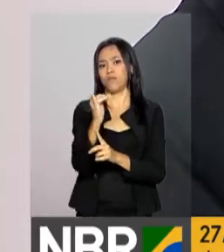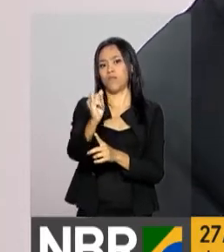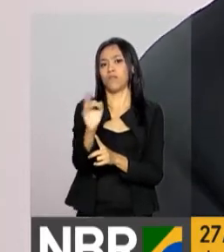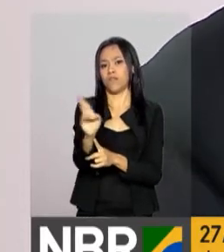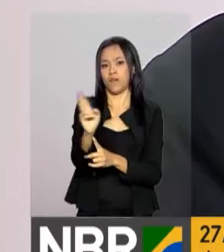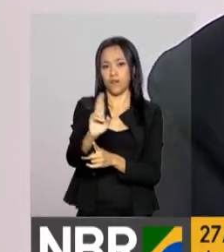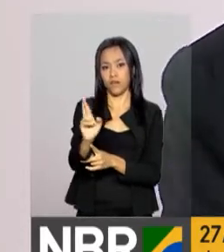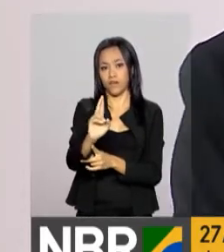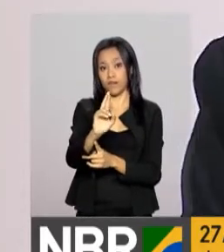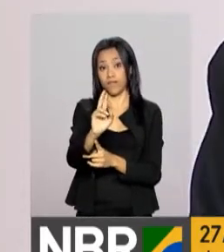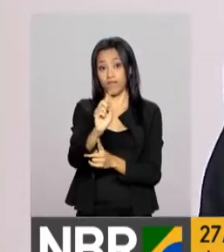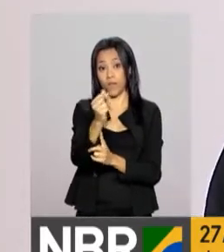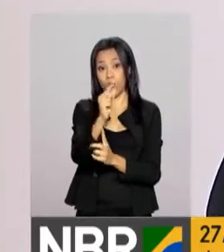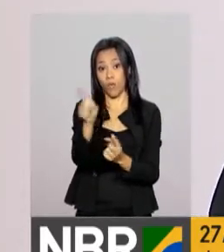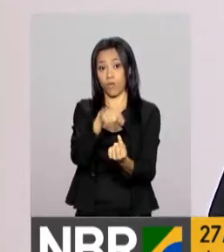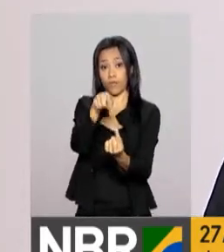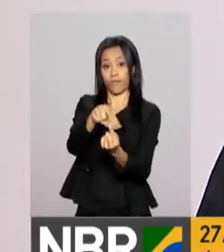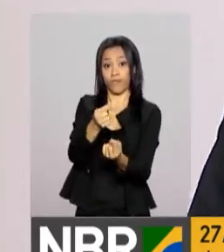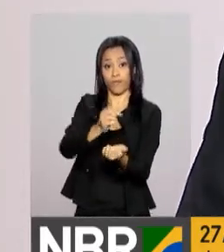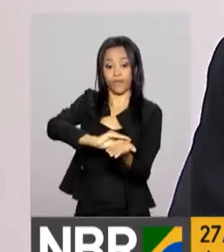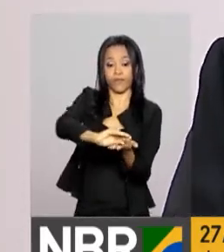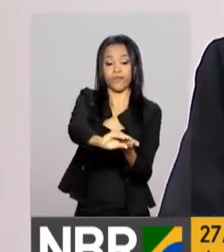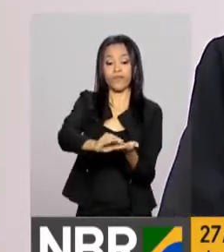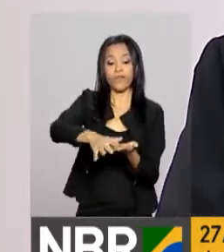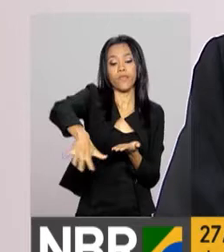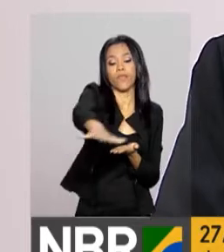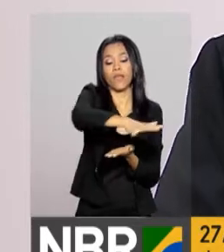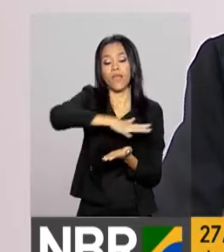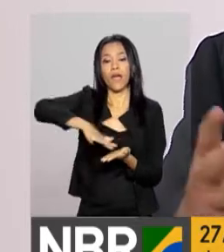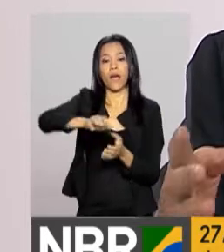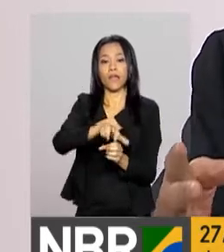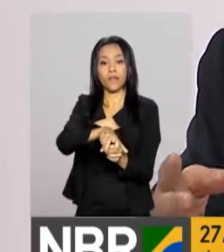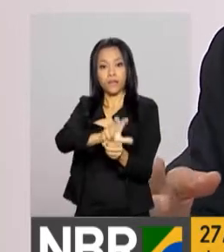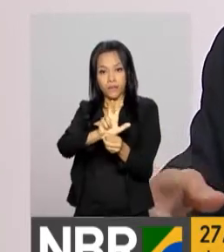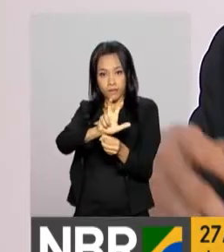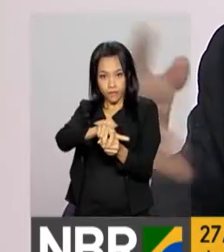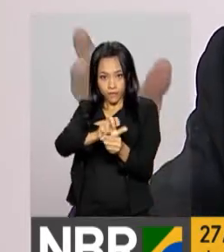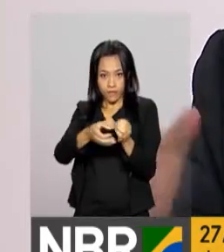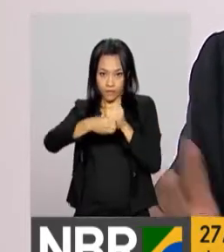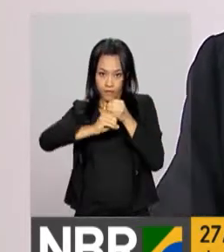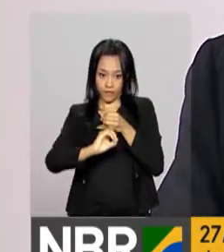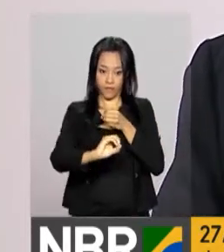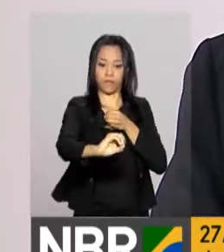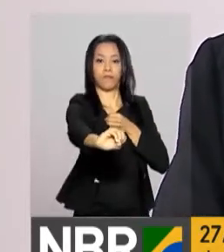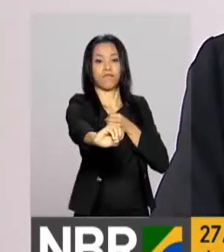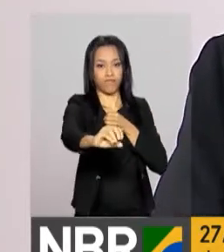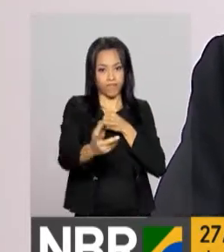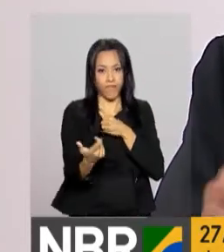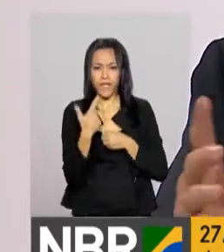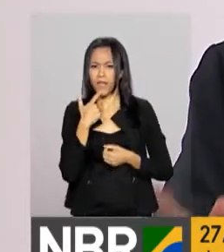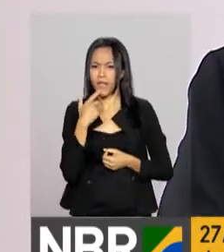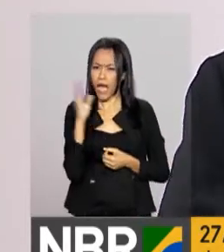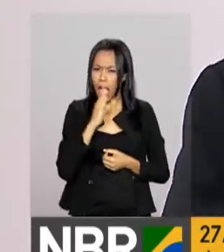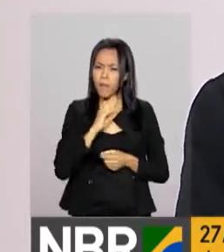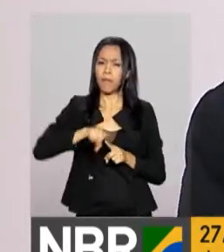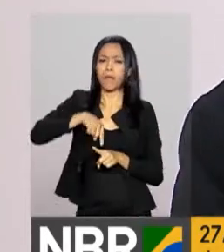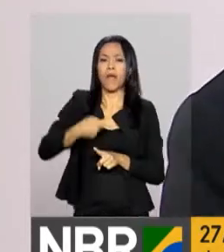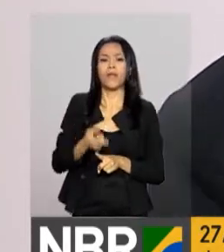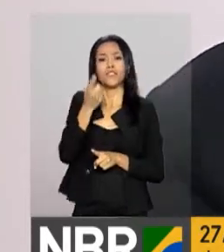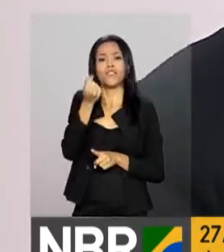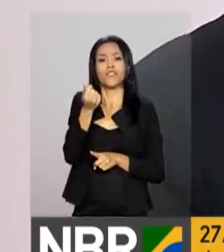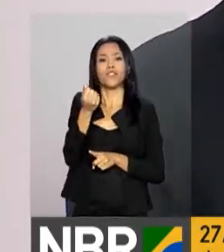reais para saneamento com a indicativo de que em brevíssimo tempo nós vamos liberar mais 3